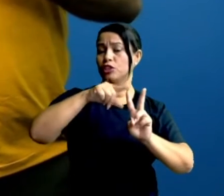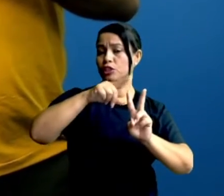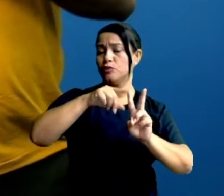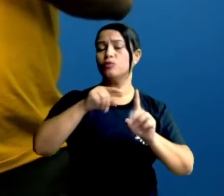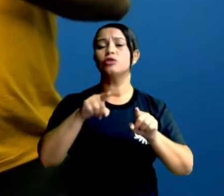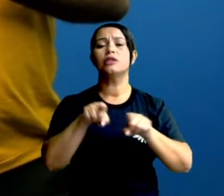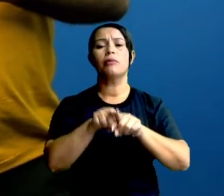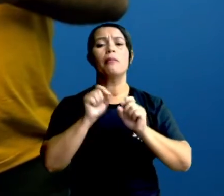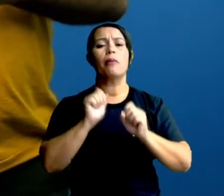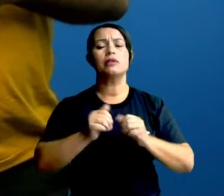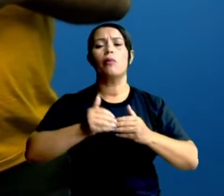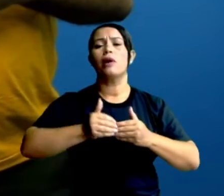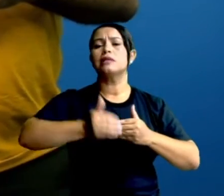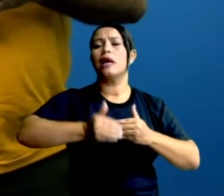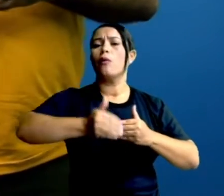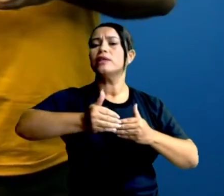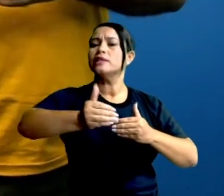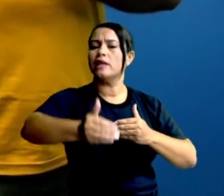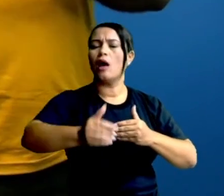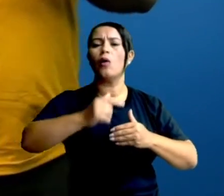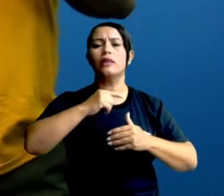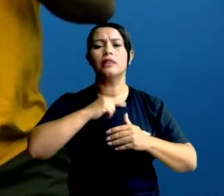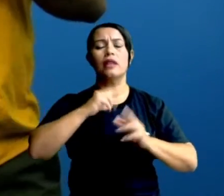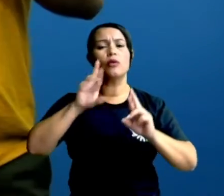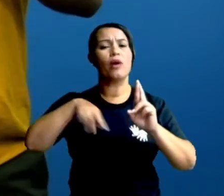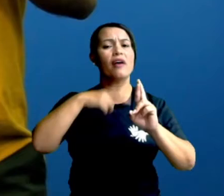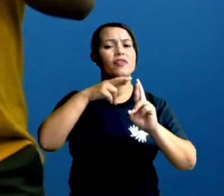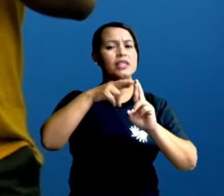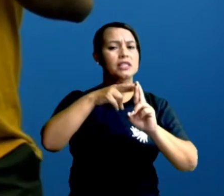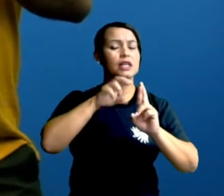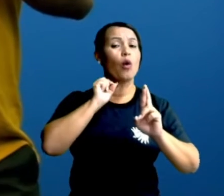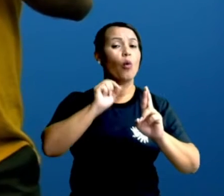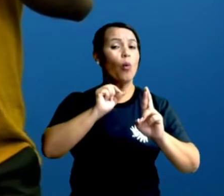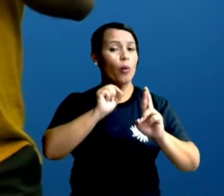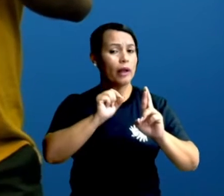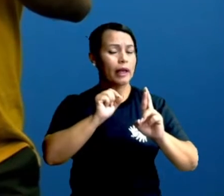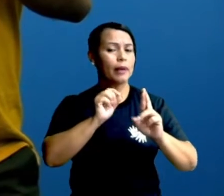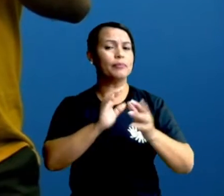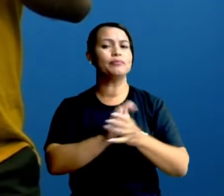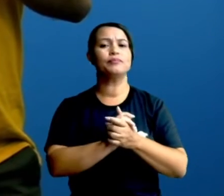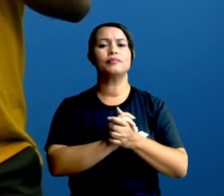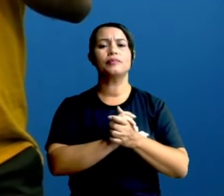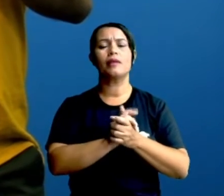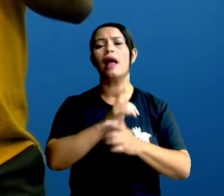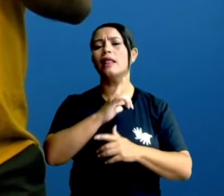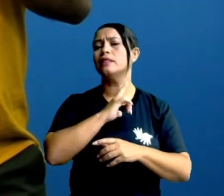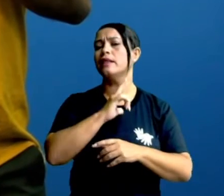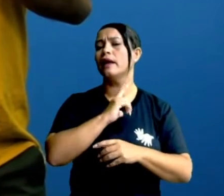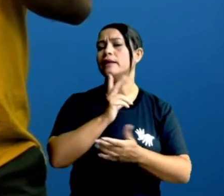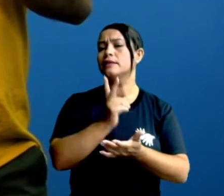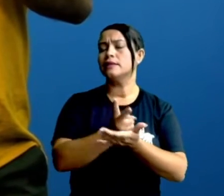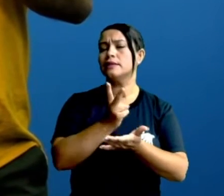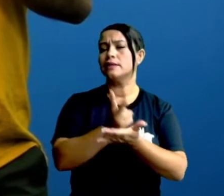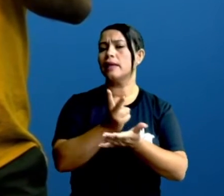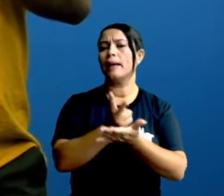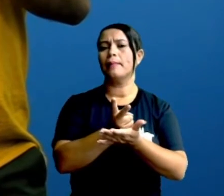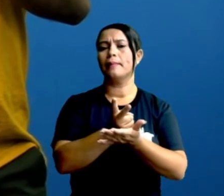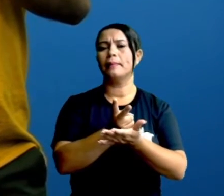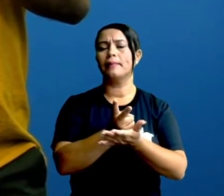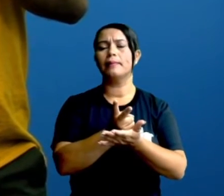ser sequencial. Não é? A referencial é sempre, ela está sempre